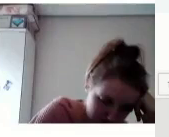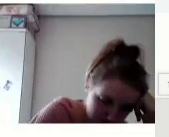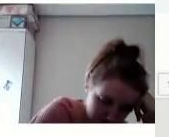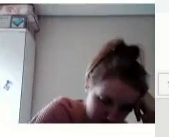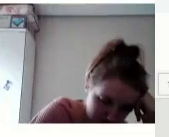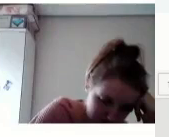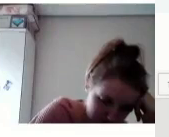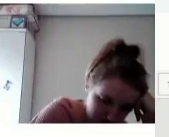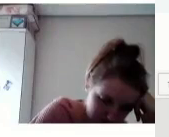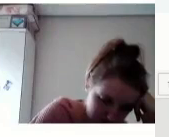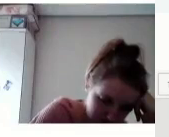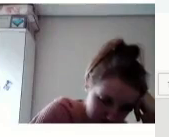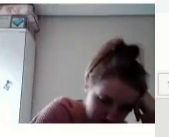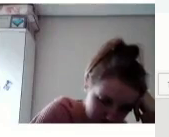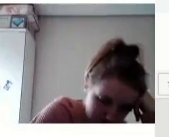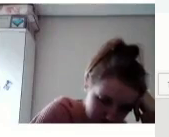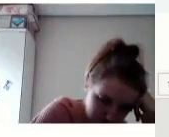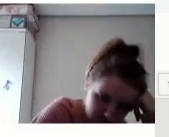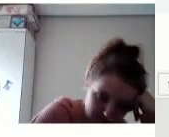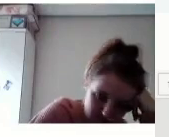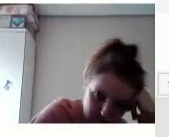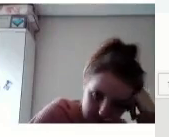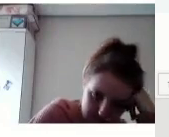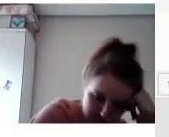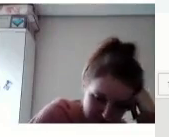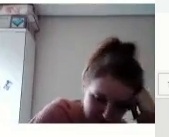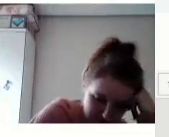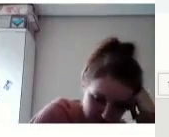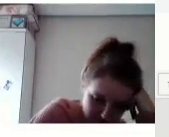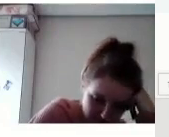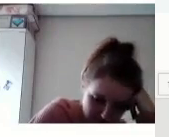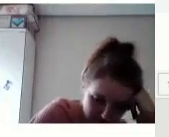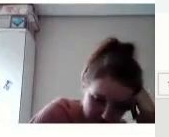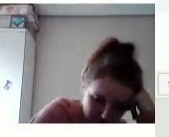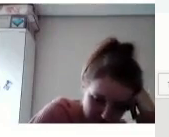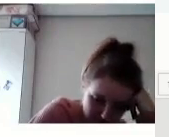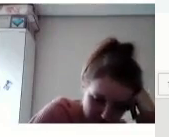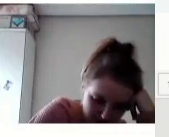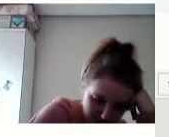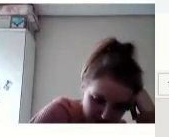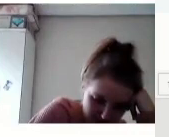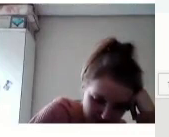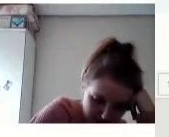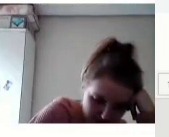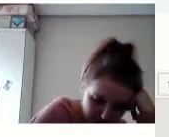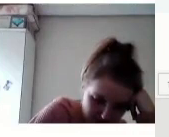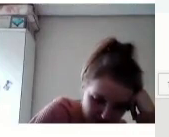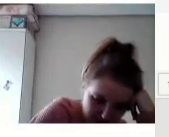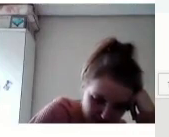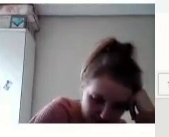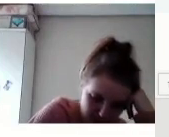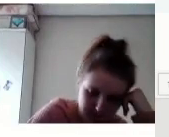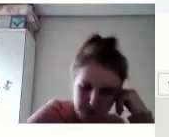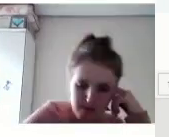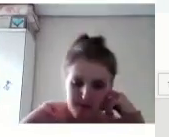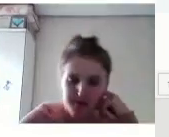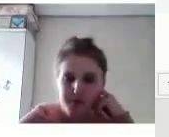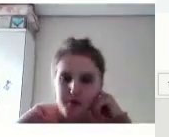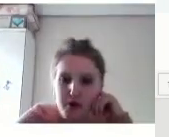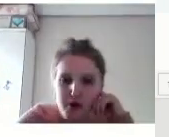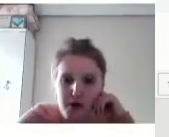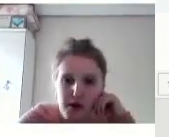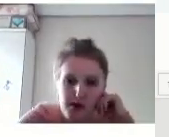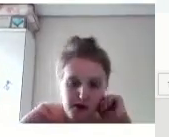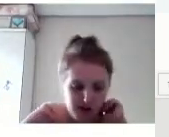coordenada generalizada, do momento e, eventualmente, explicitamente do tempo. Uma quantidade, por exemplo, sei lá, o potencial, né? O